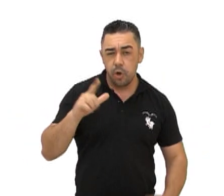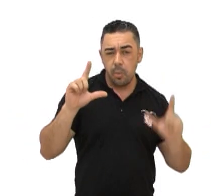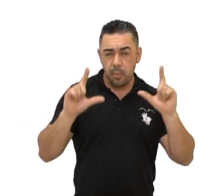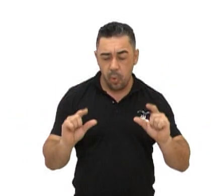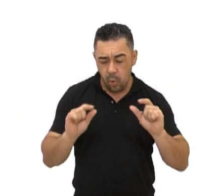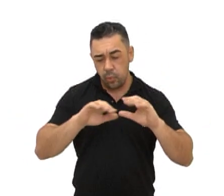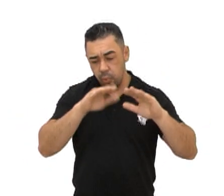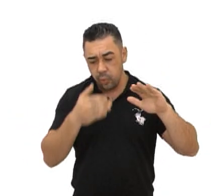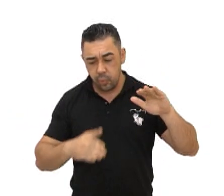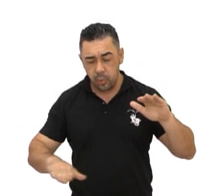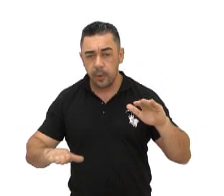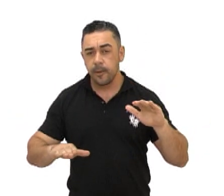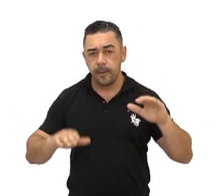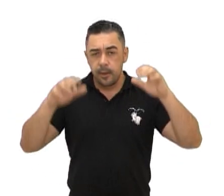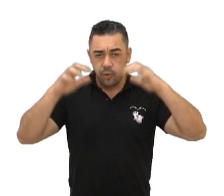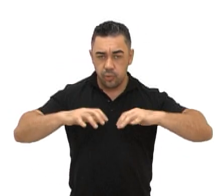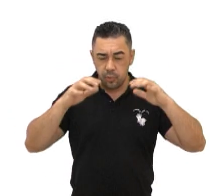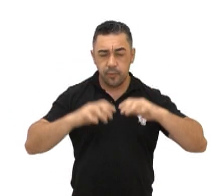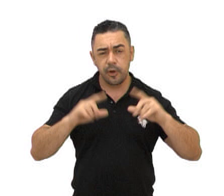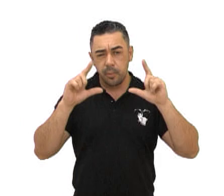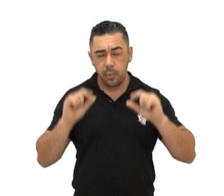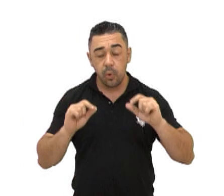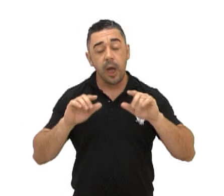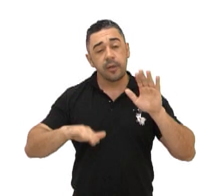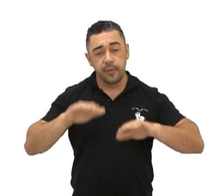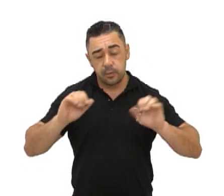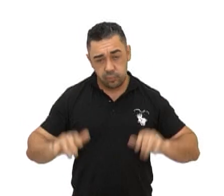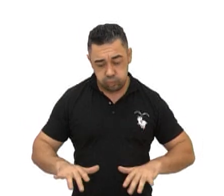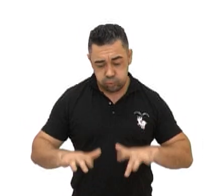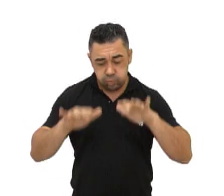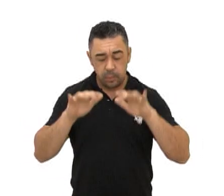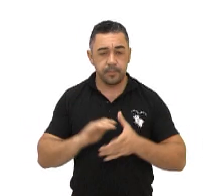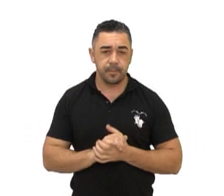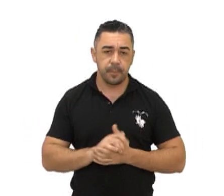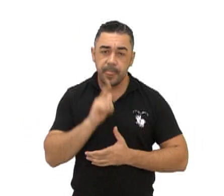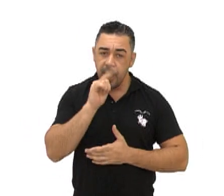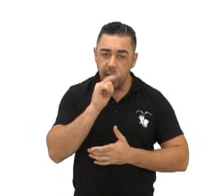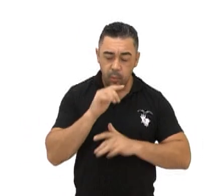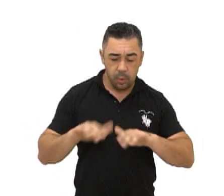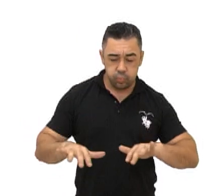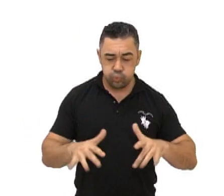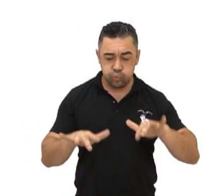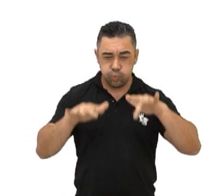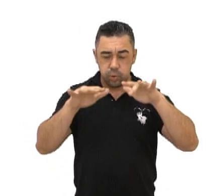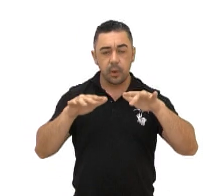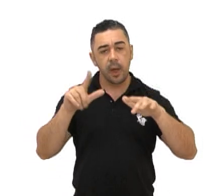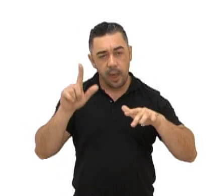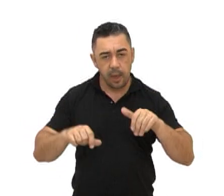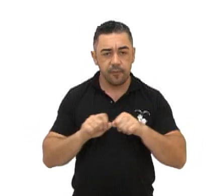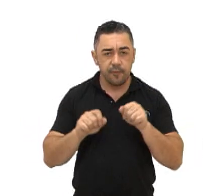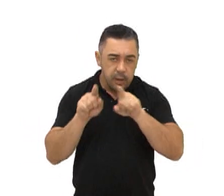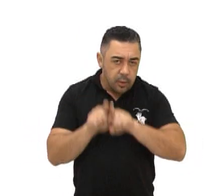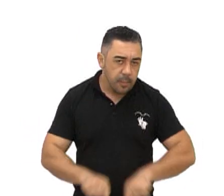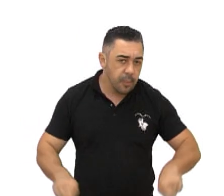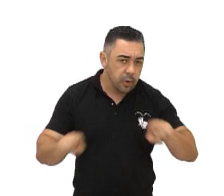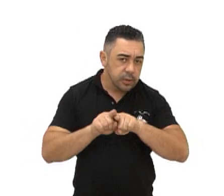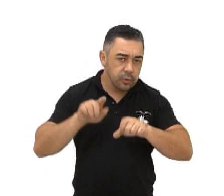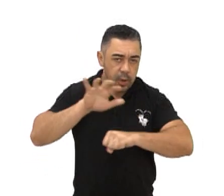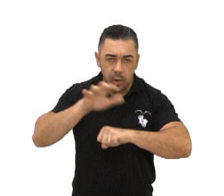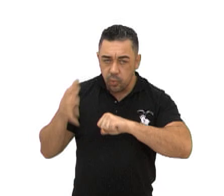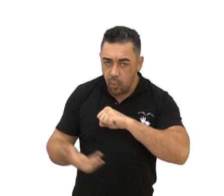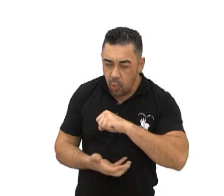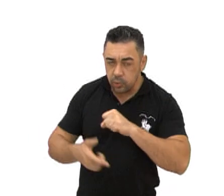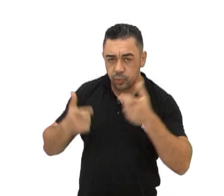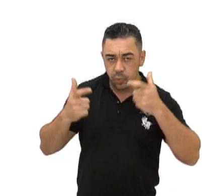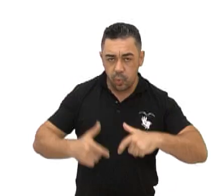declividade e ocorrência de inundações periódicas. As flutuações da água comandam os processos ecológicos na região, numa